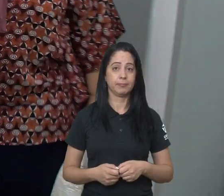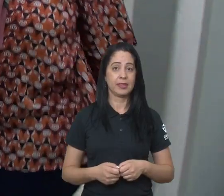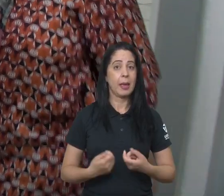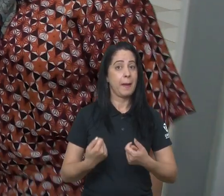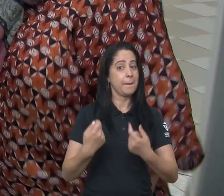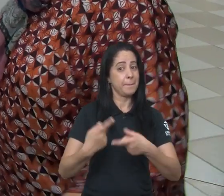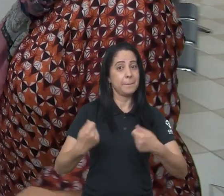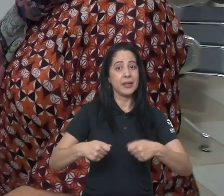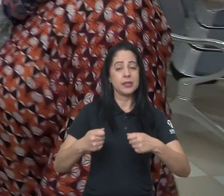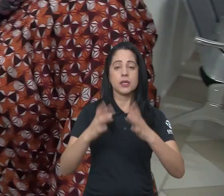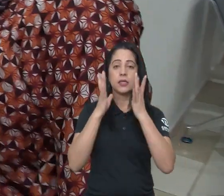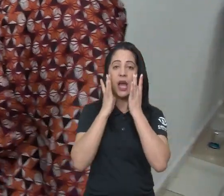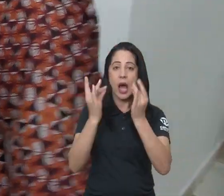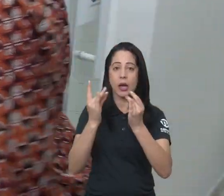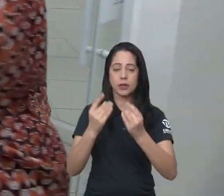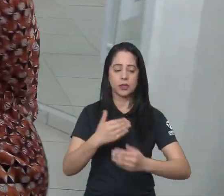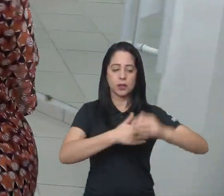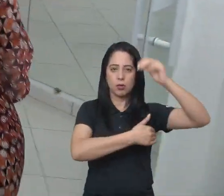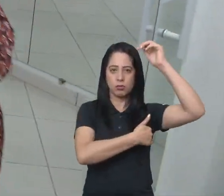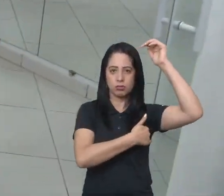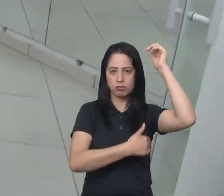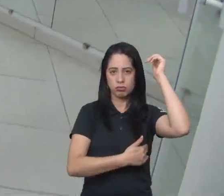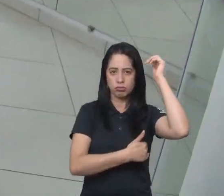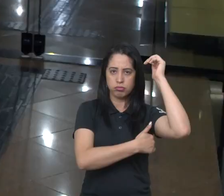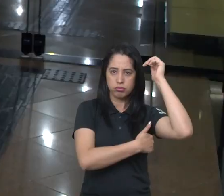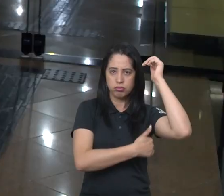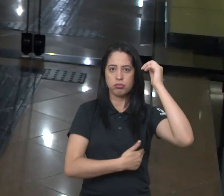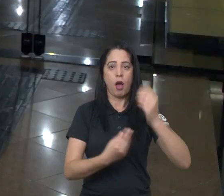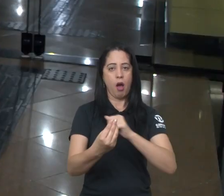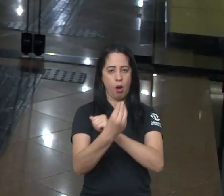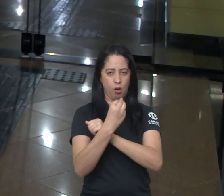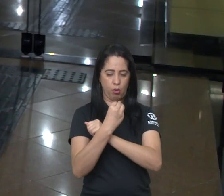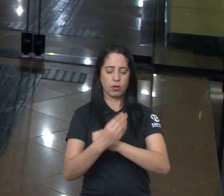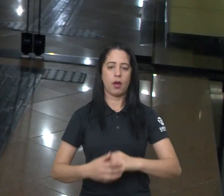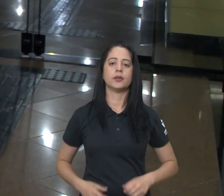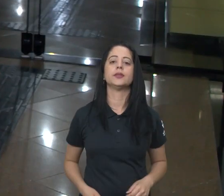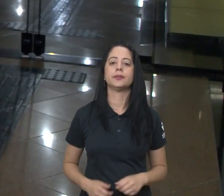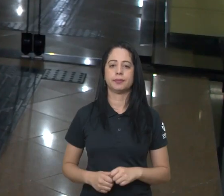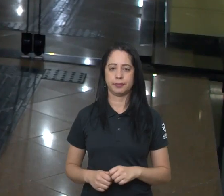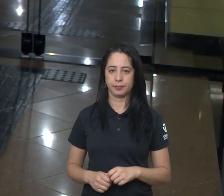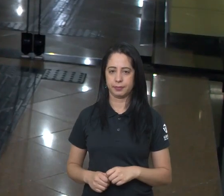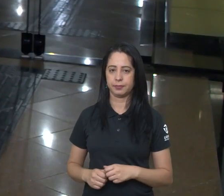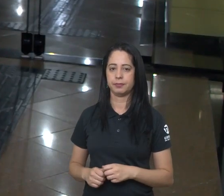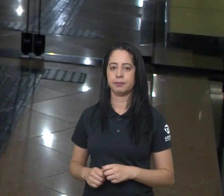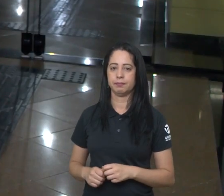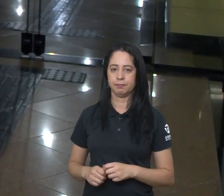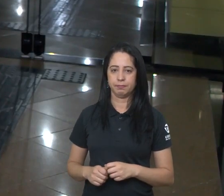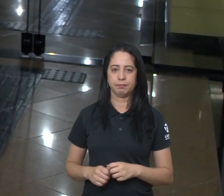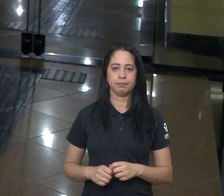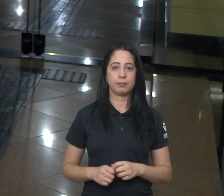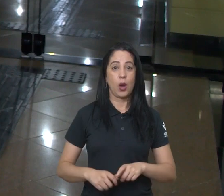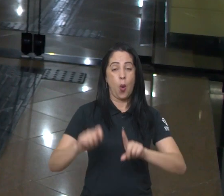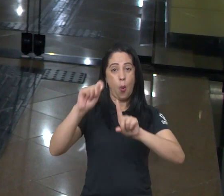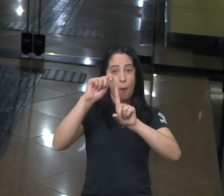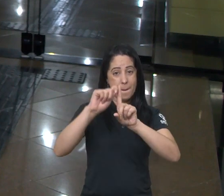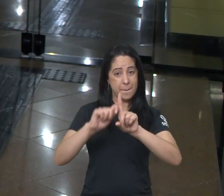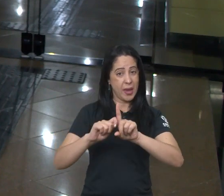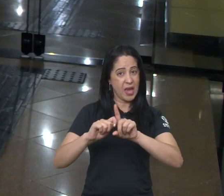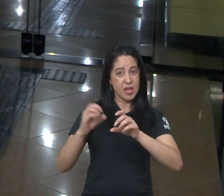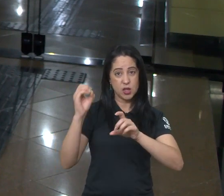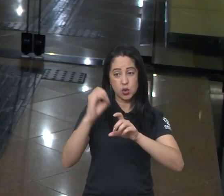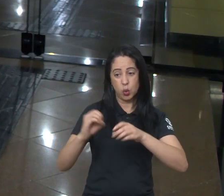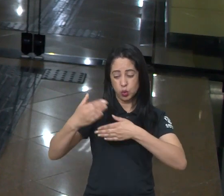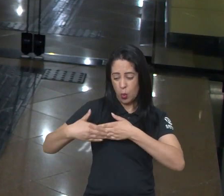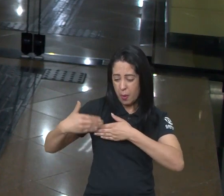uma atenção extra com o autoexame e o autocuidado. É o mês inteiro. Ele é fundamental, é um alerta para que